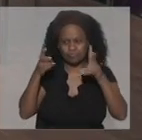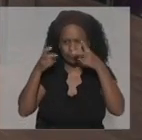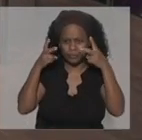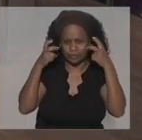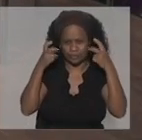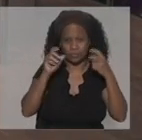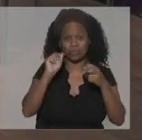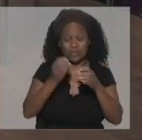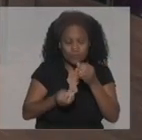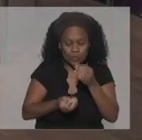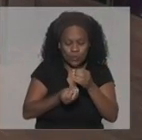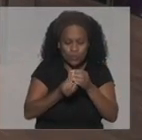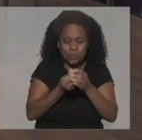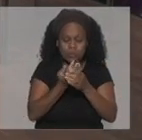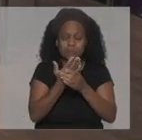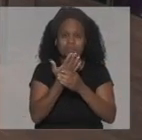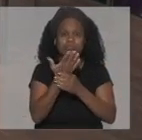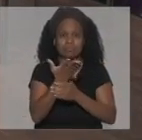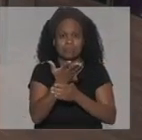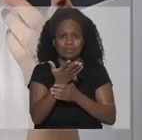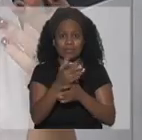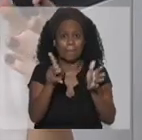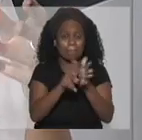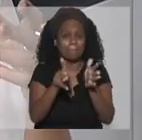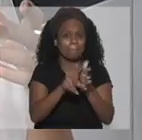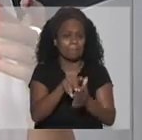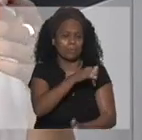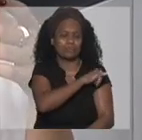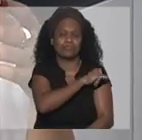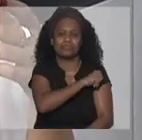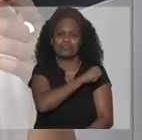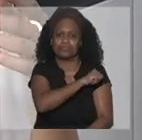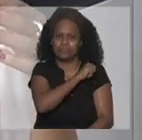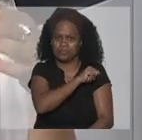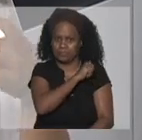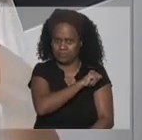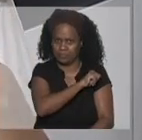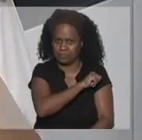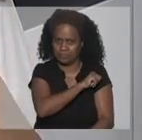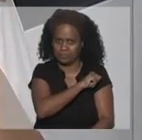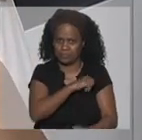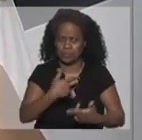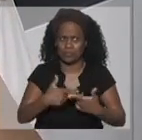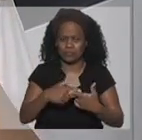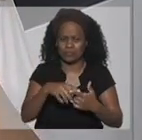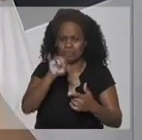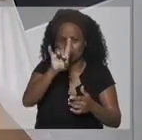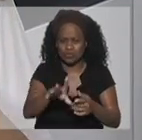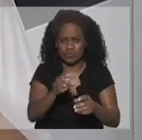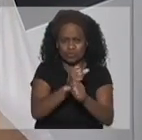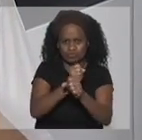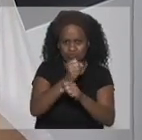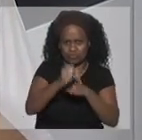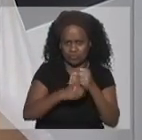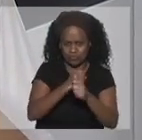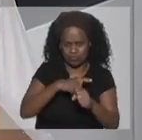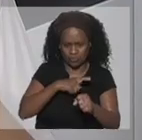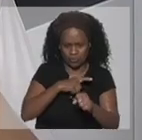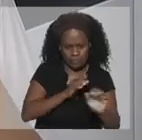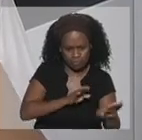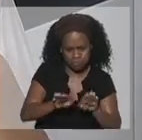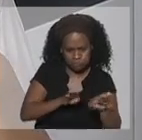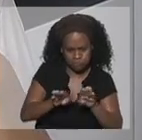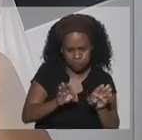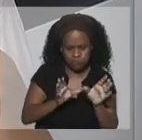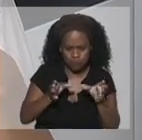mais interessante é que elas estão surgindo a partir das próprias alunas hoje em dia, assim. Acho que nos últimos anos teve